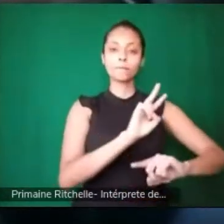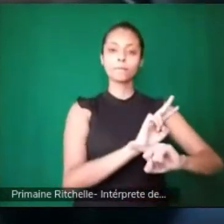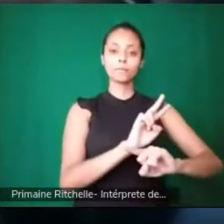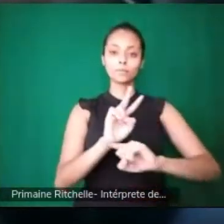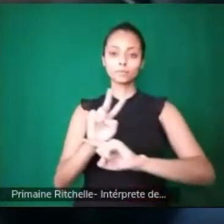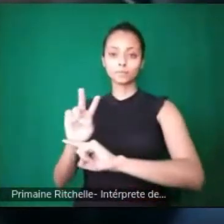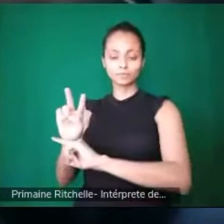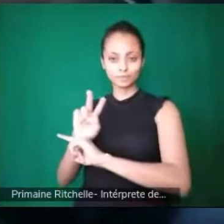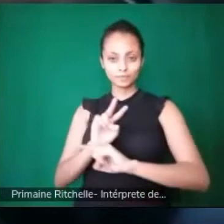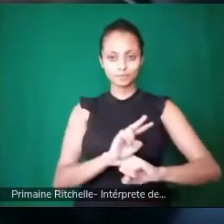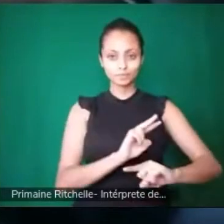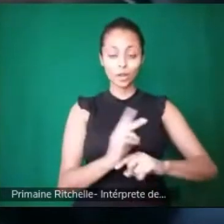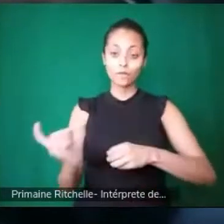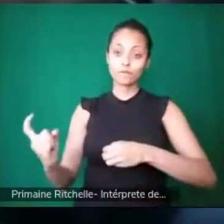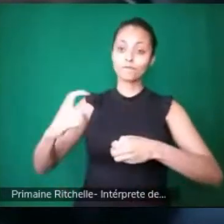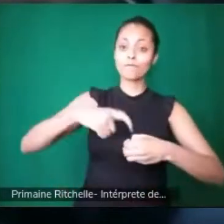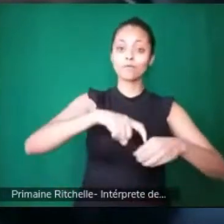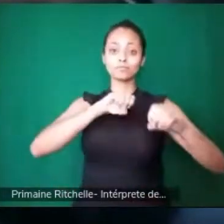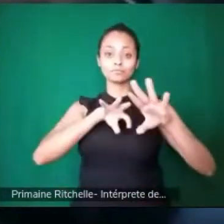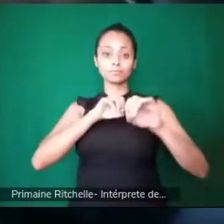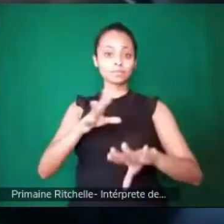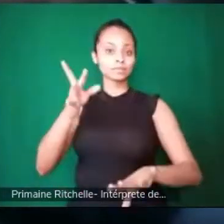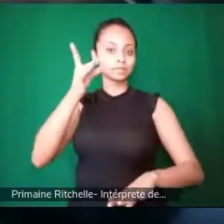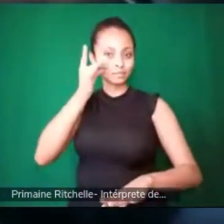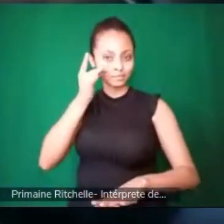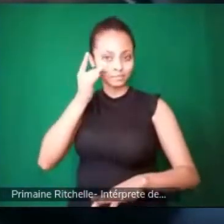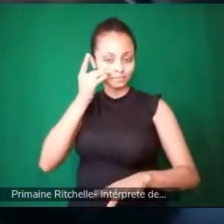de segurança, né, para o retorno presencial.